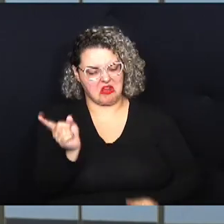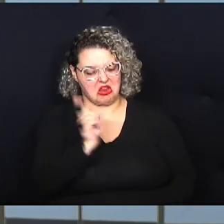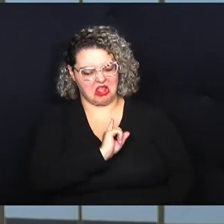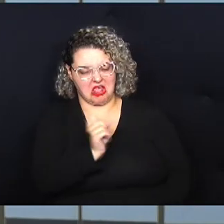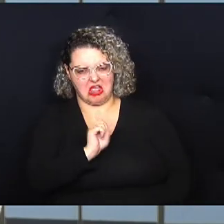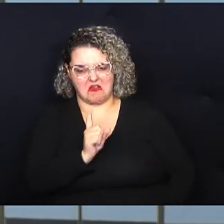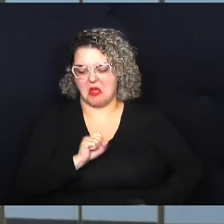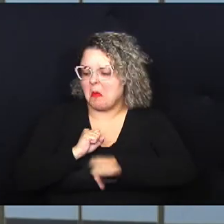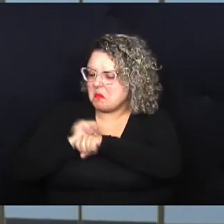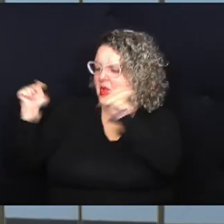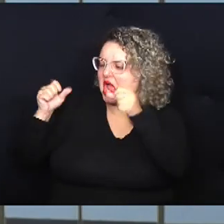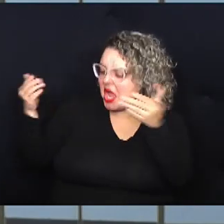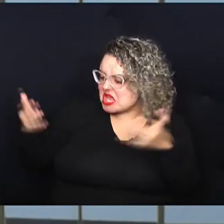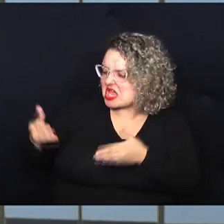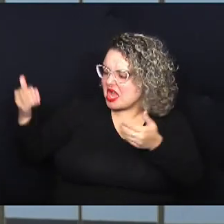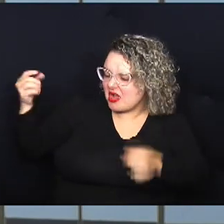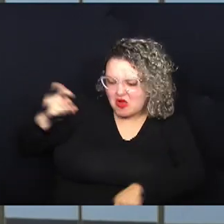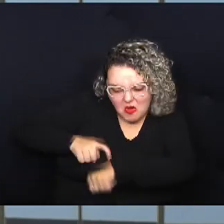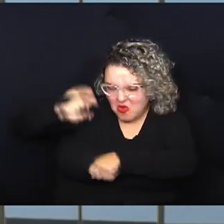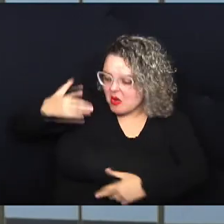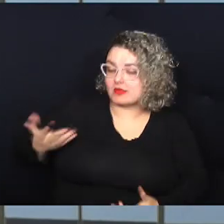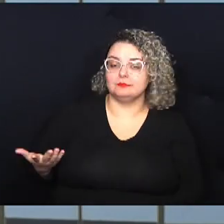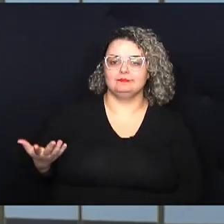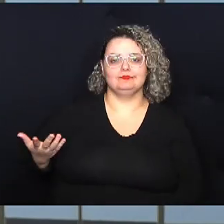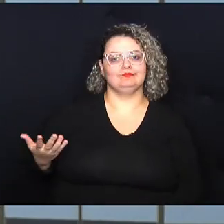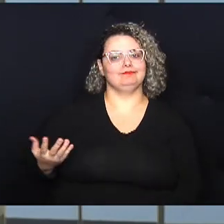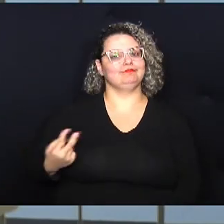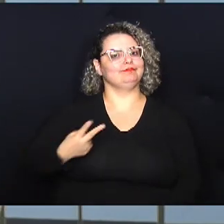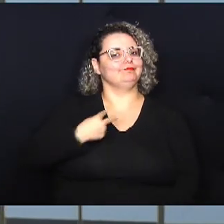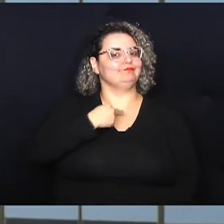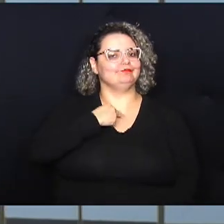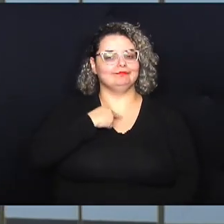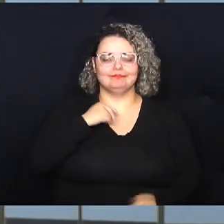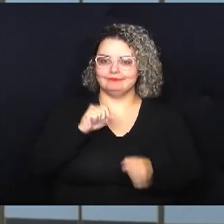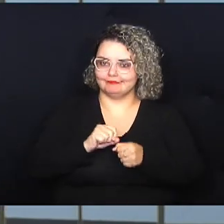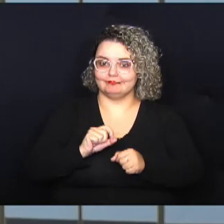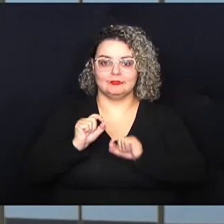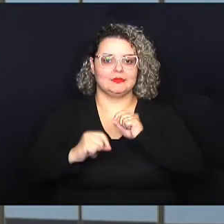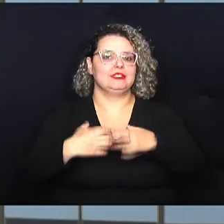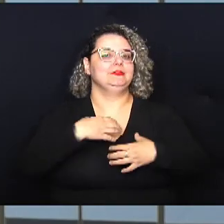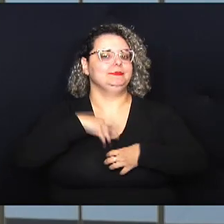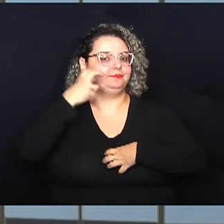Não, ela já sabe que ela não vai poder fazer aquilo porque a emoção dela vai aflorar.